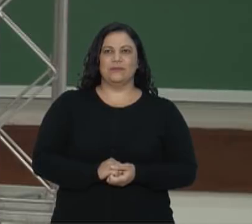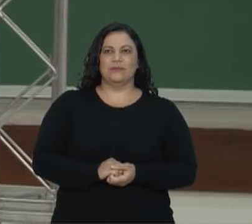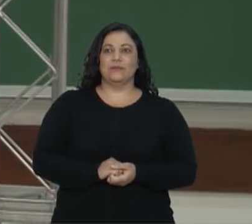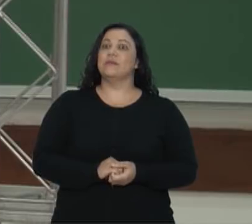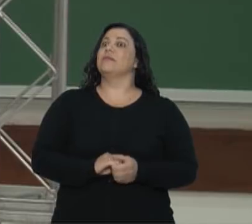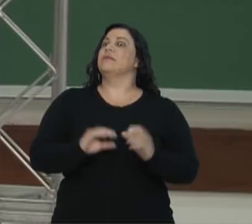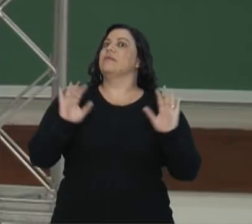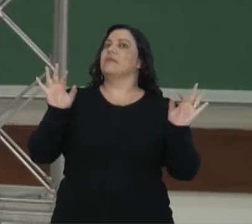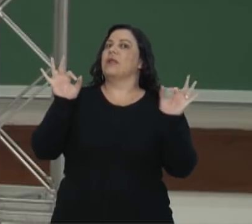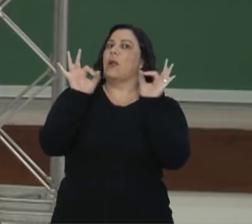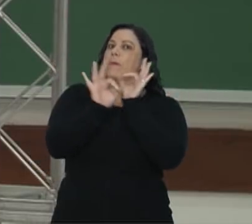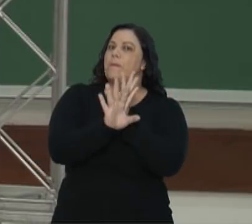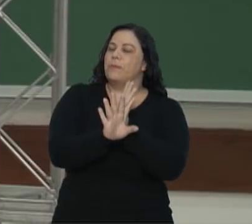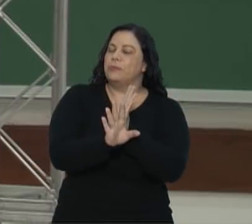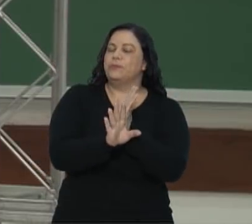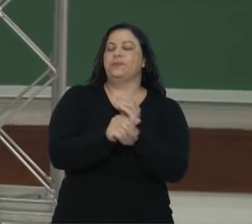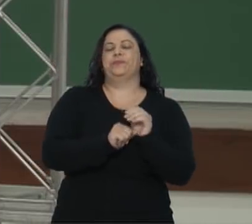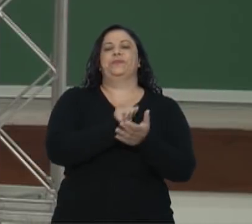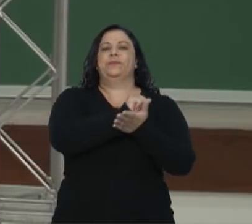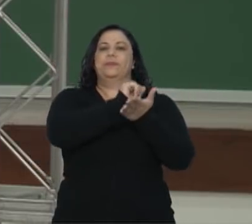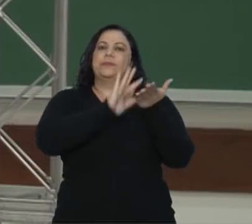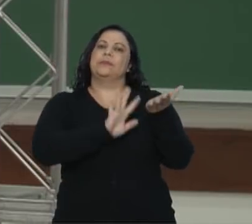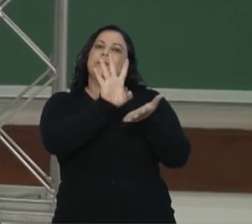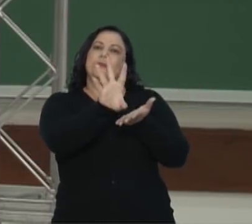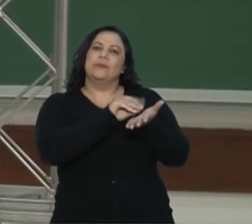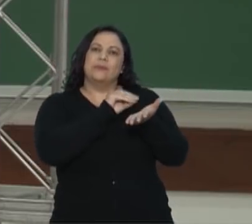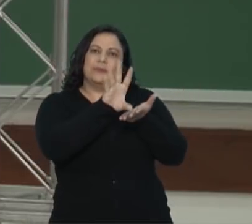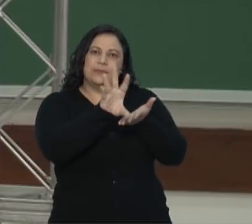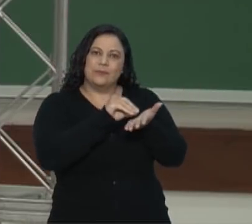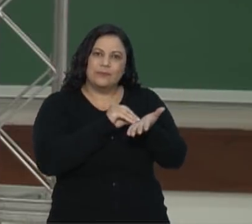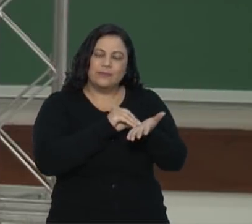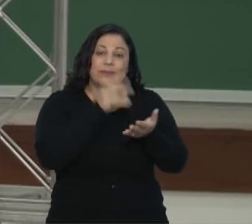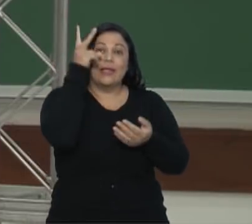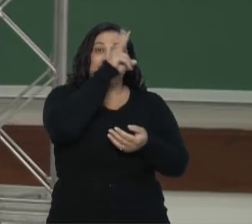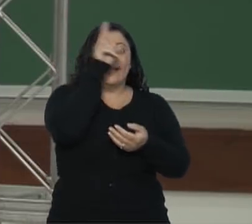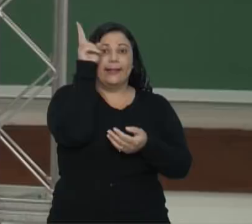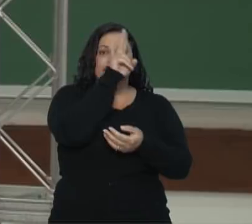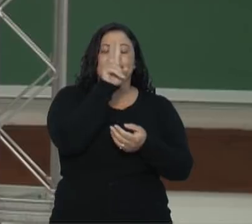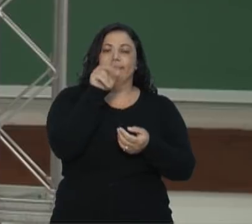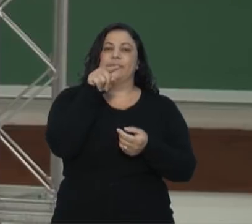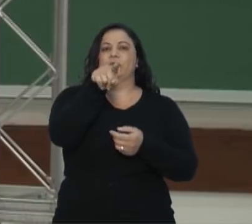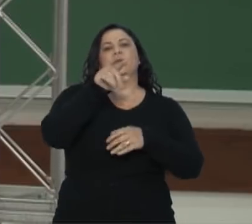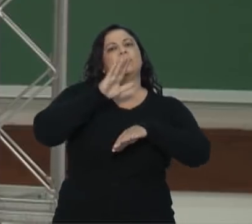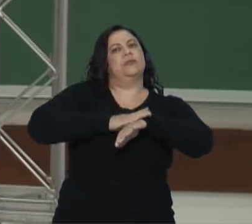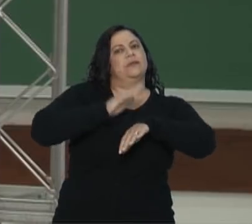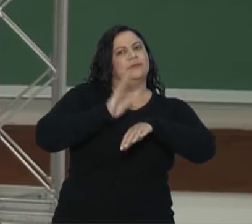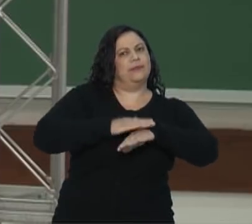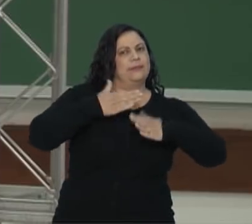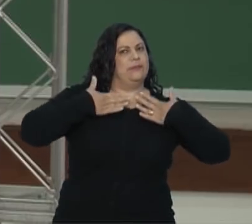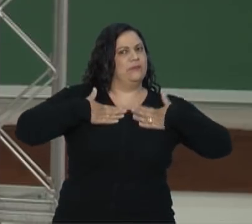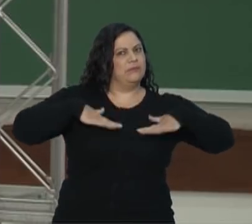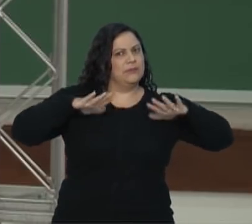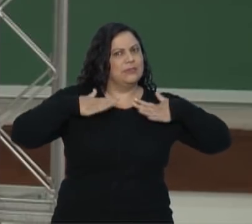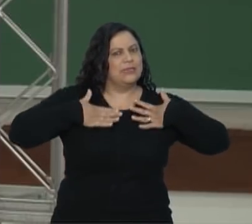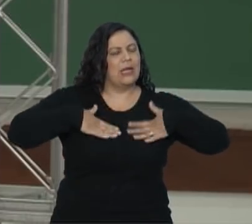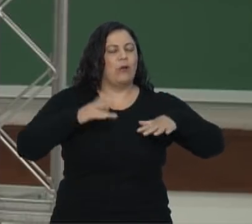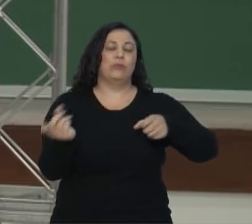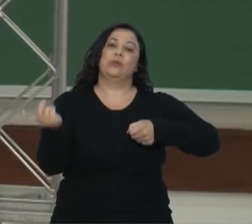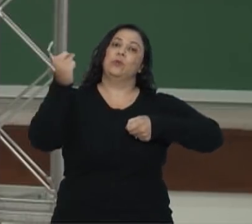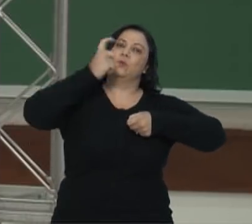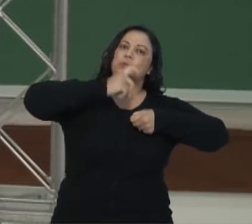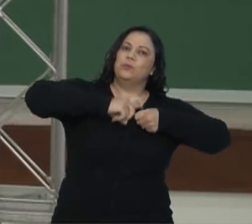Ótimo, exercício copiado. Lembra que você vai fazer esse exercício com calma, retomando a nossa aula de